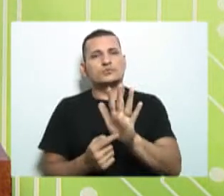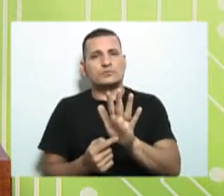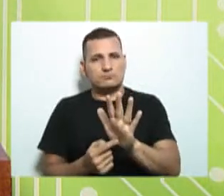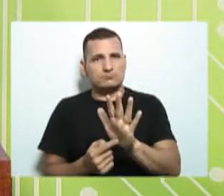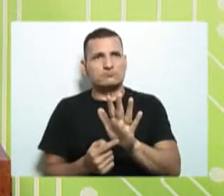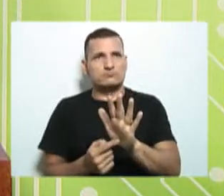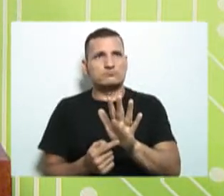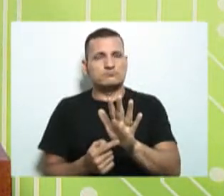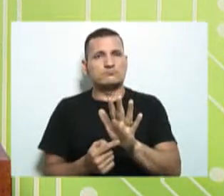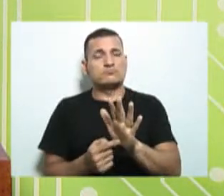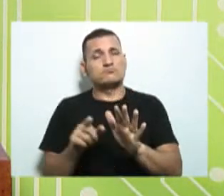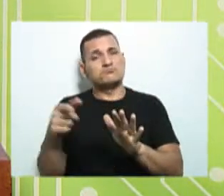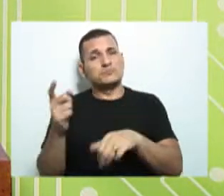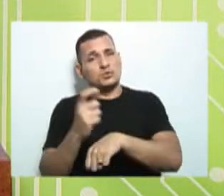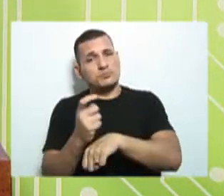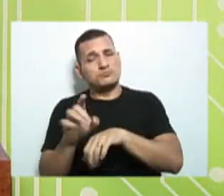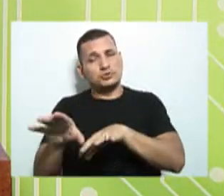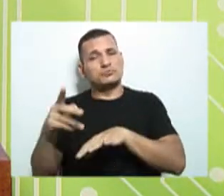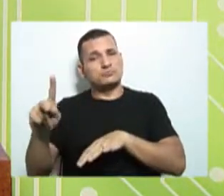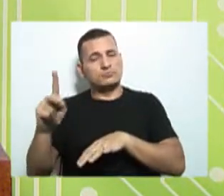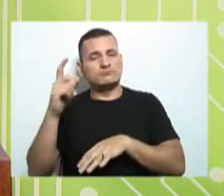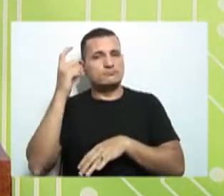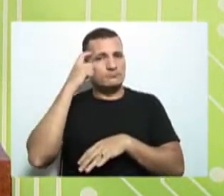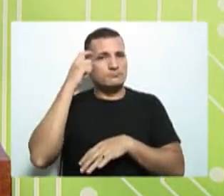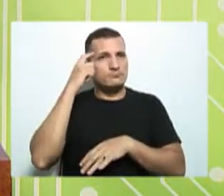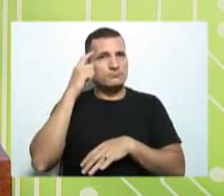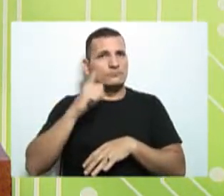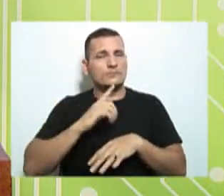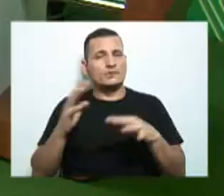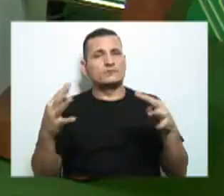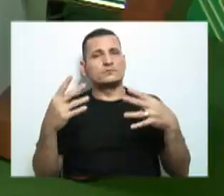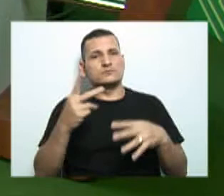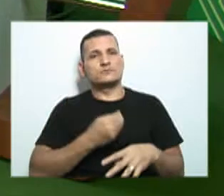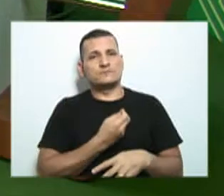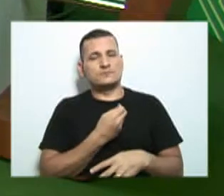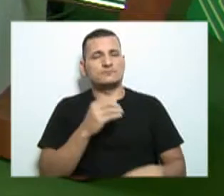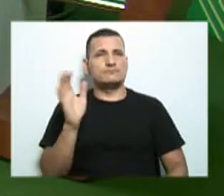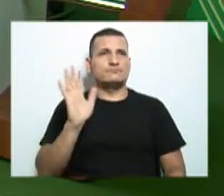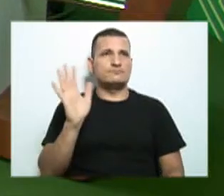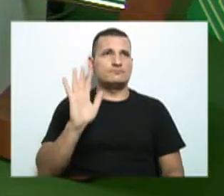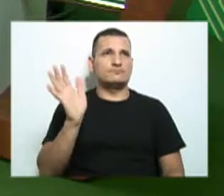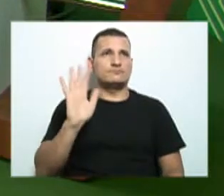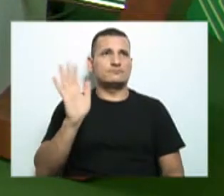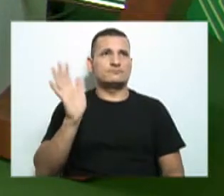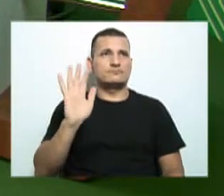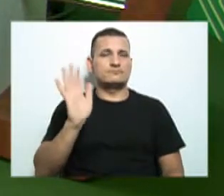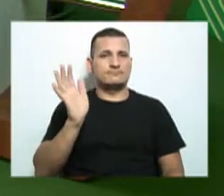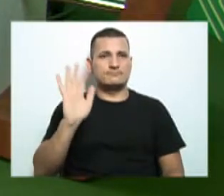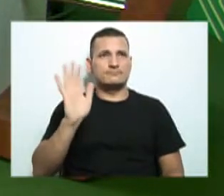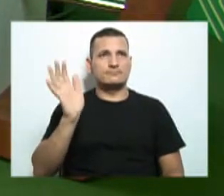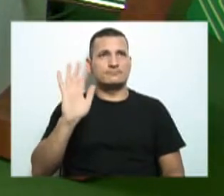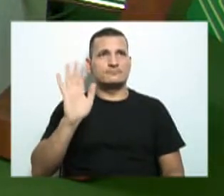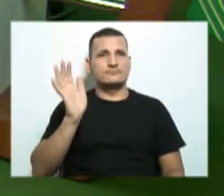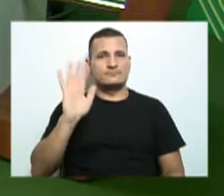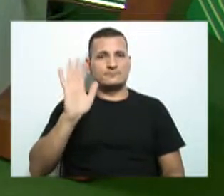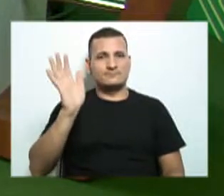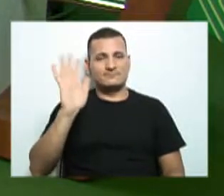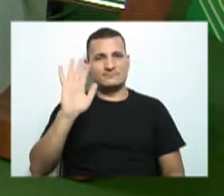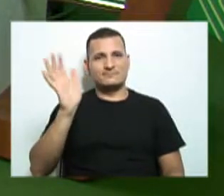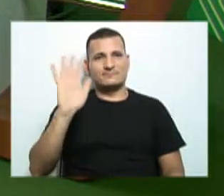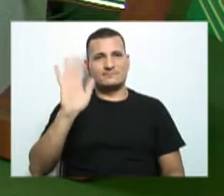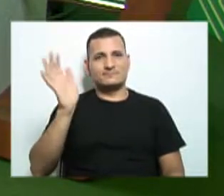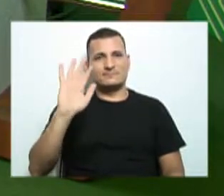ser escorpião. Pensa nisso, tenha atenção na sua vida e até o nosso próximo encontro. Tchau, tchau, professora Regina. Tchau. Um abraço a todos. Tchau,